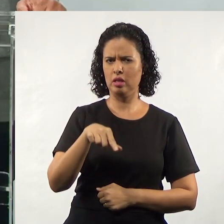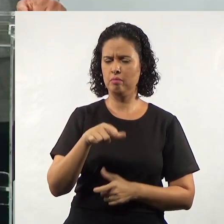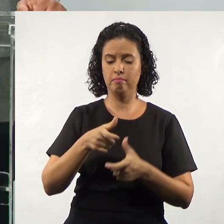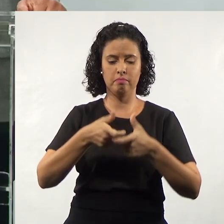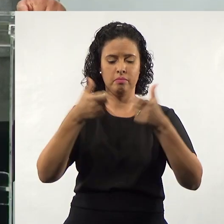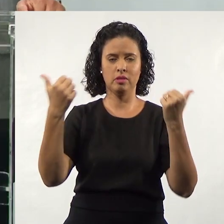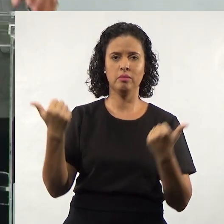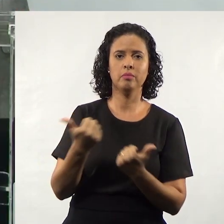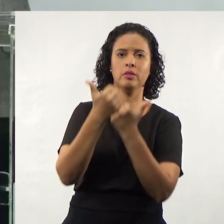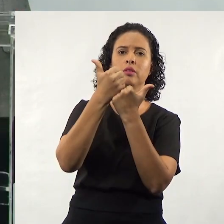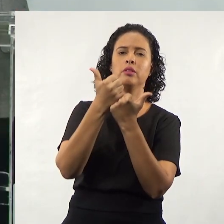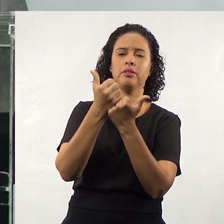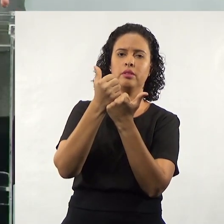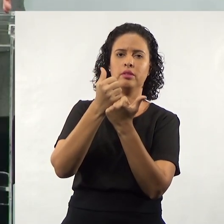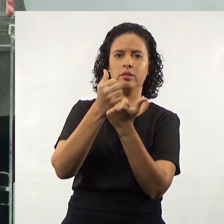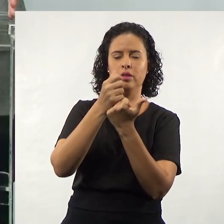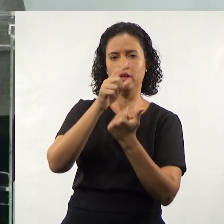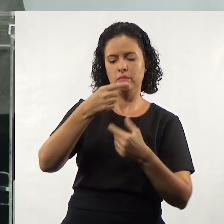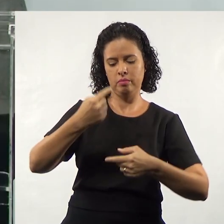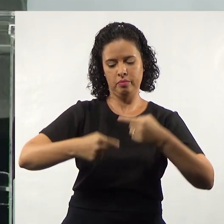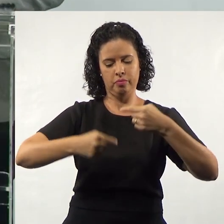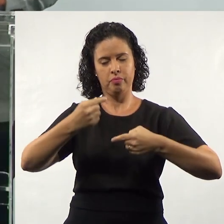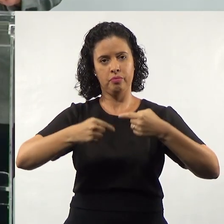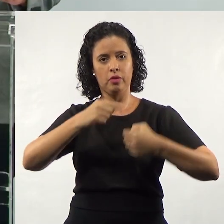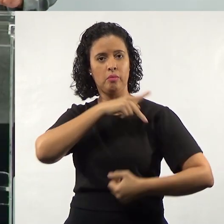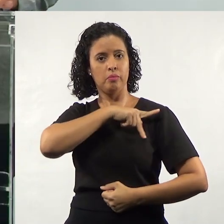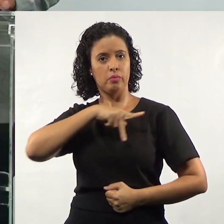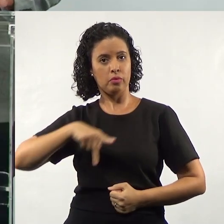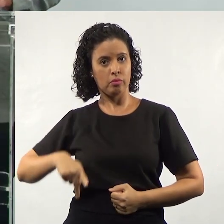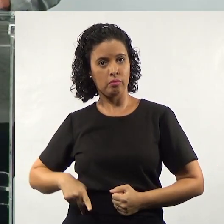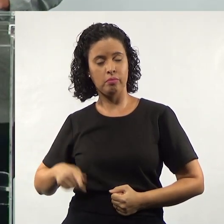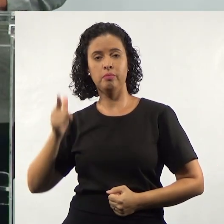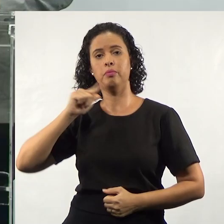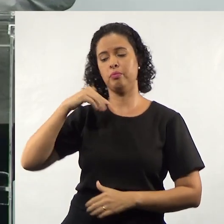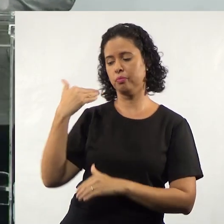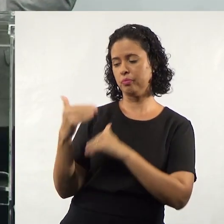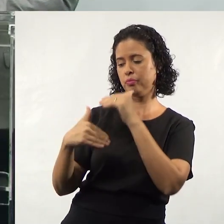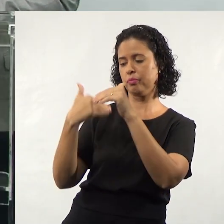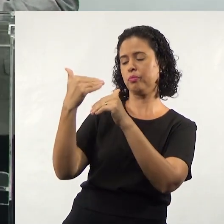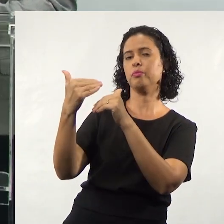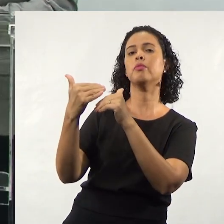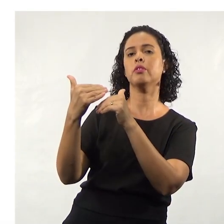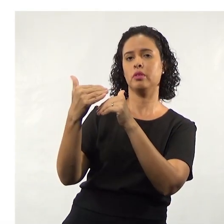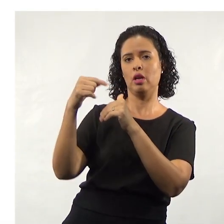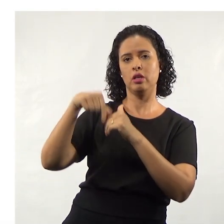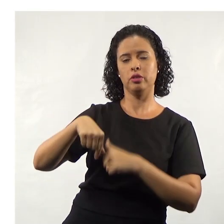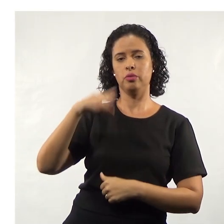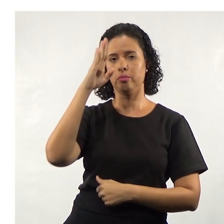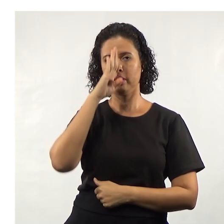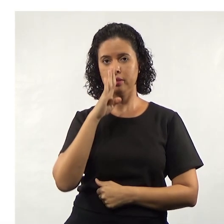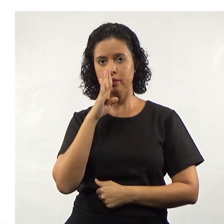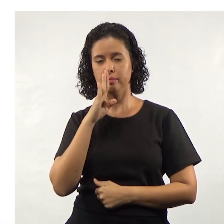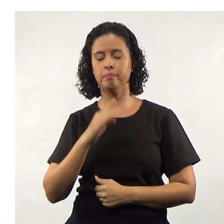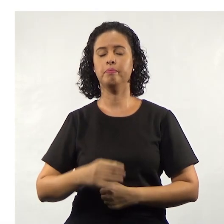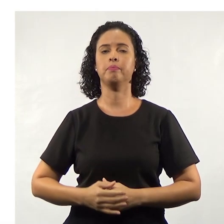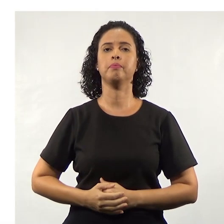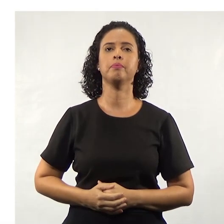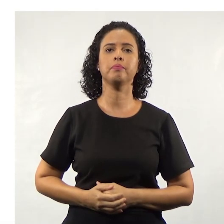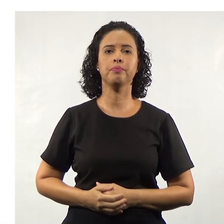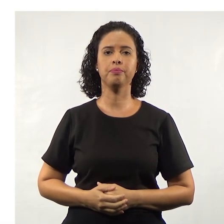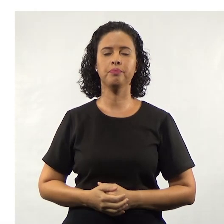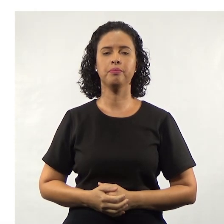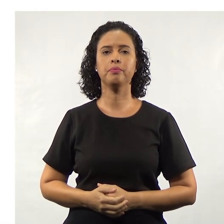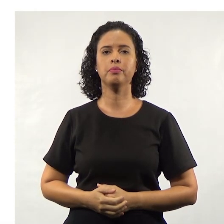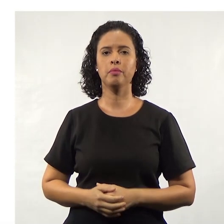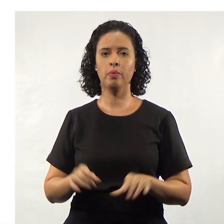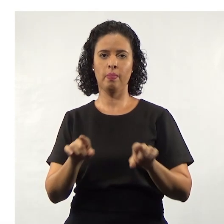políticas públicas para o crescimento do microempreendedor no Brasil. Ainda, ó, no tocante a políticas